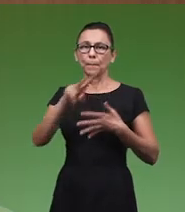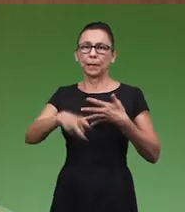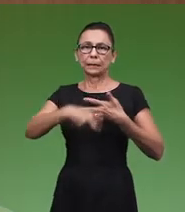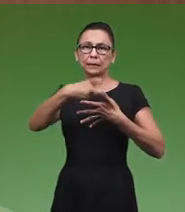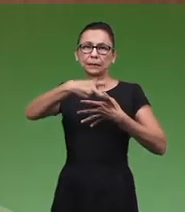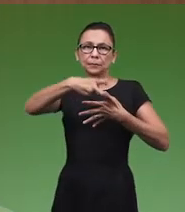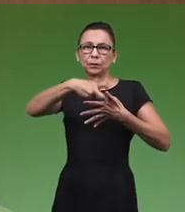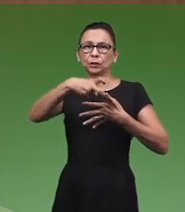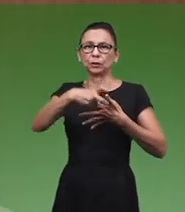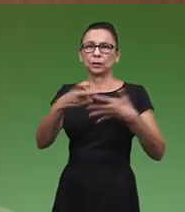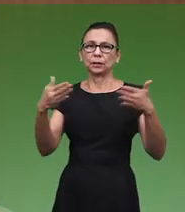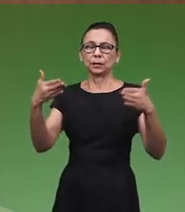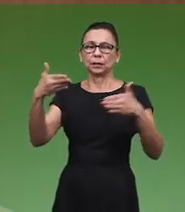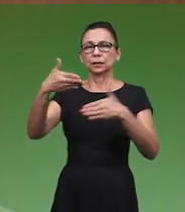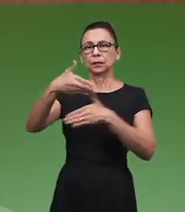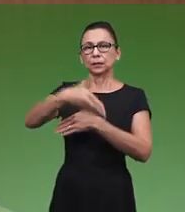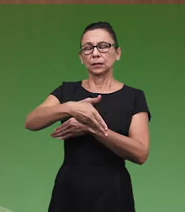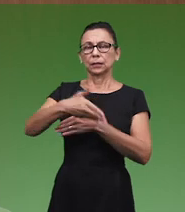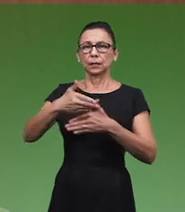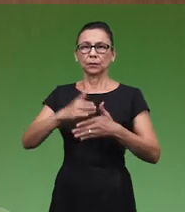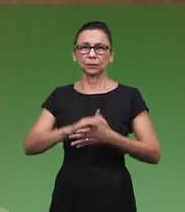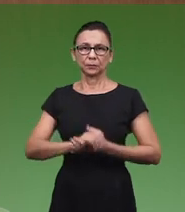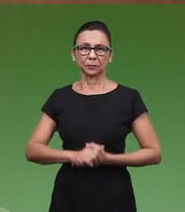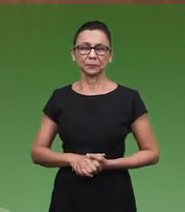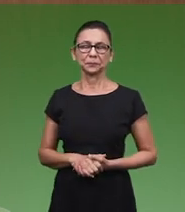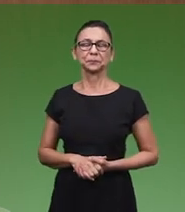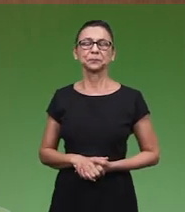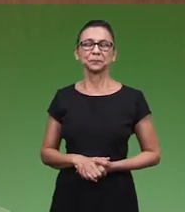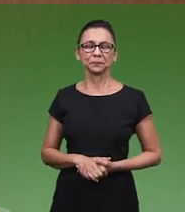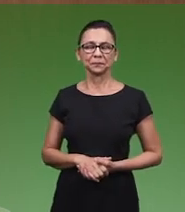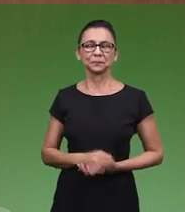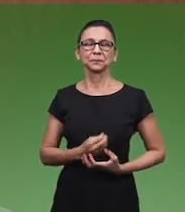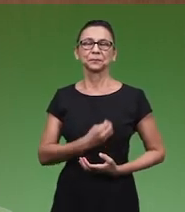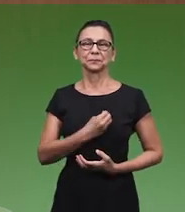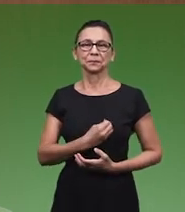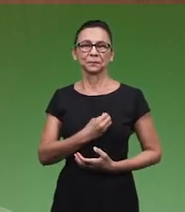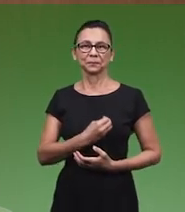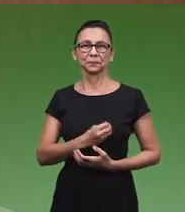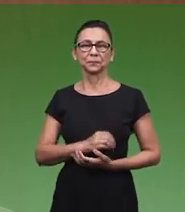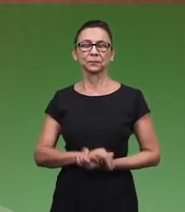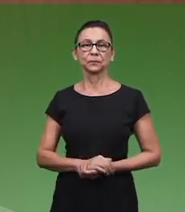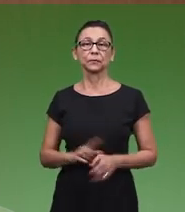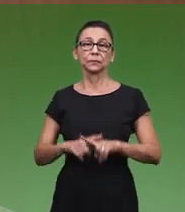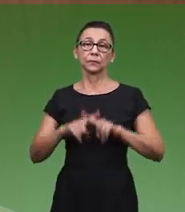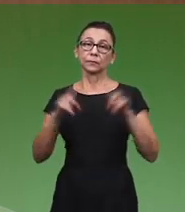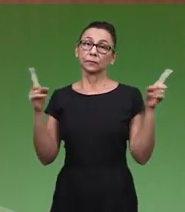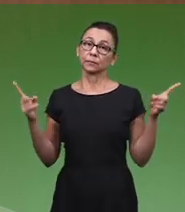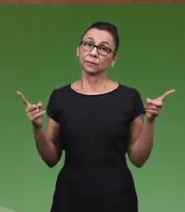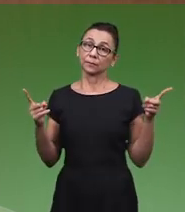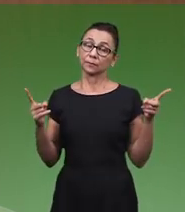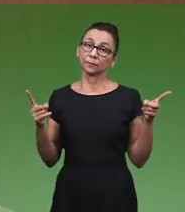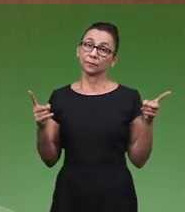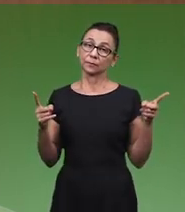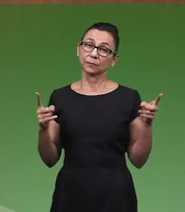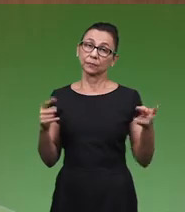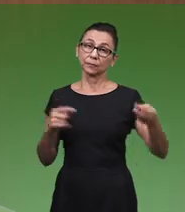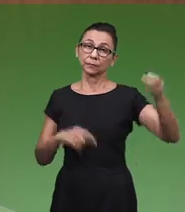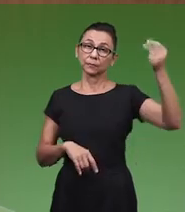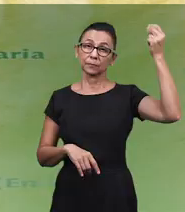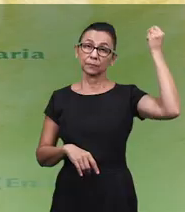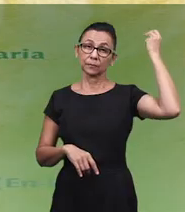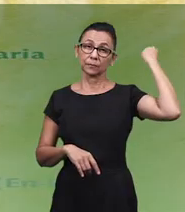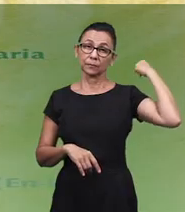no projeto. Ele entra no projeto e entrou muito dentro do projeto. Mas Jerusalém naquela